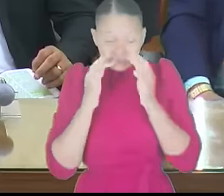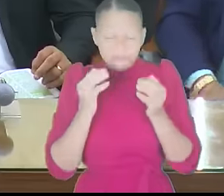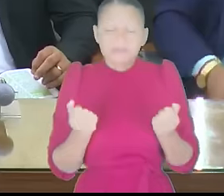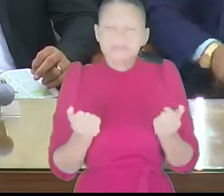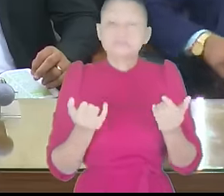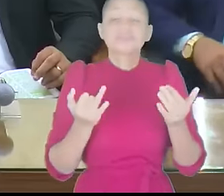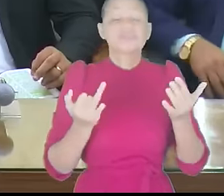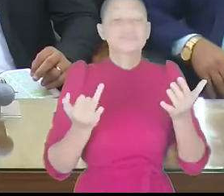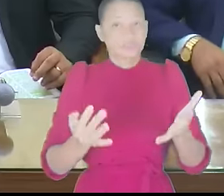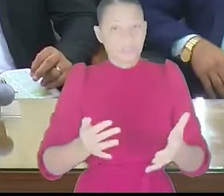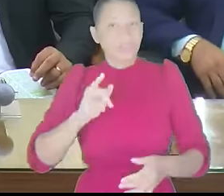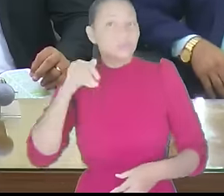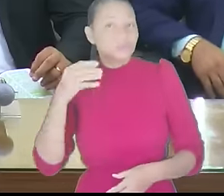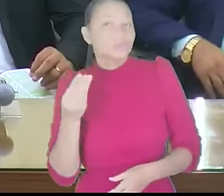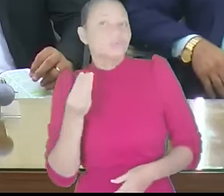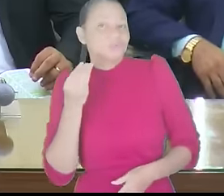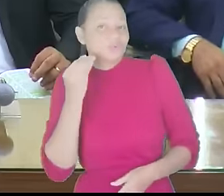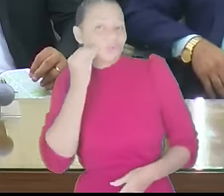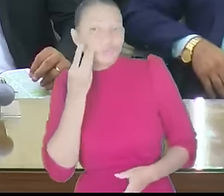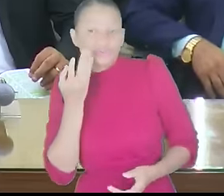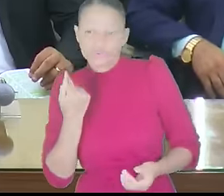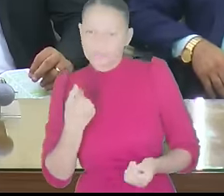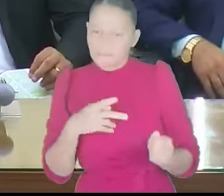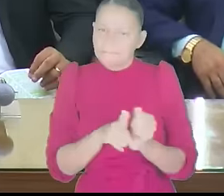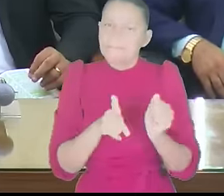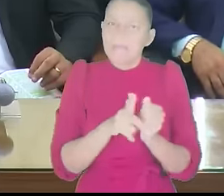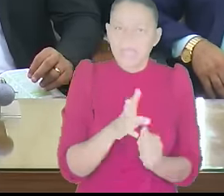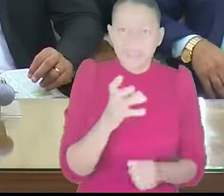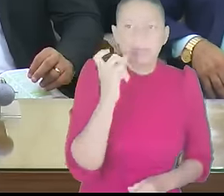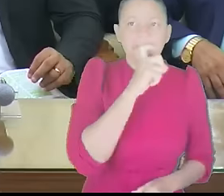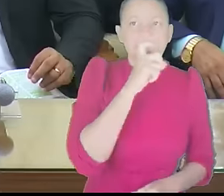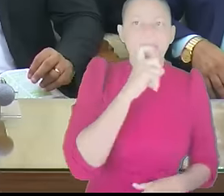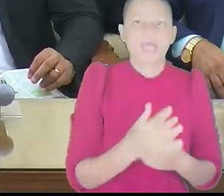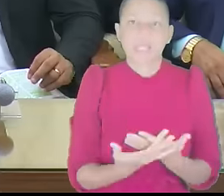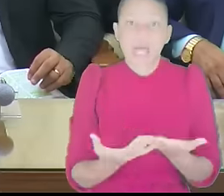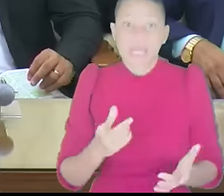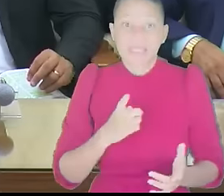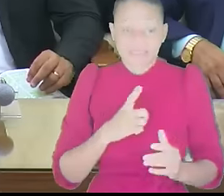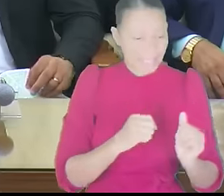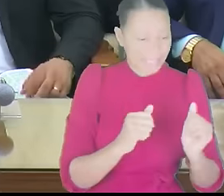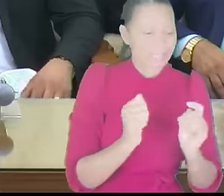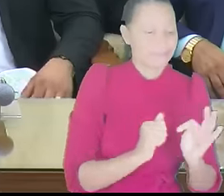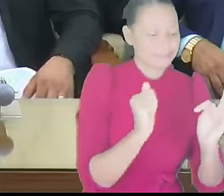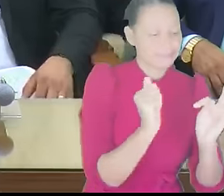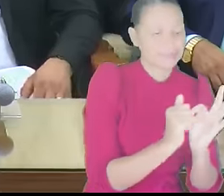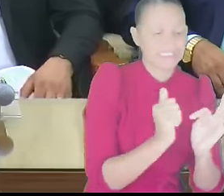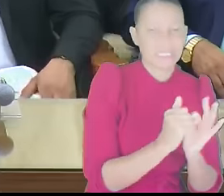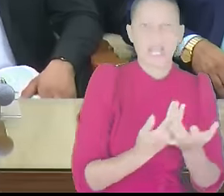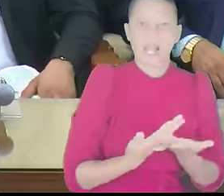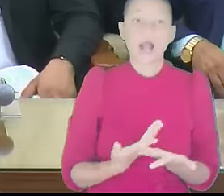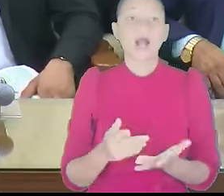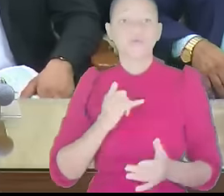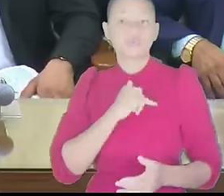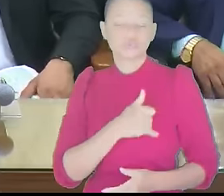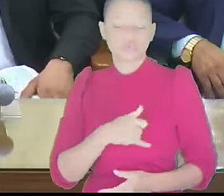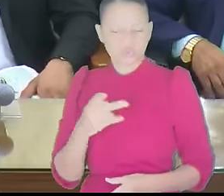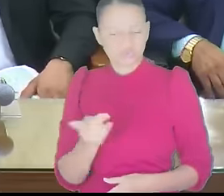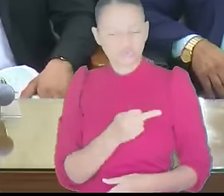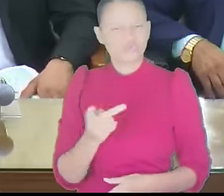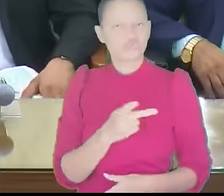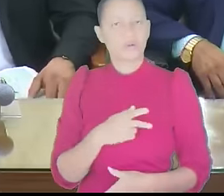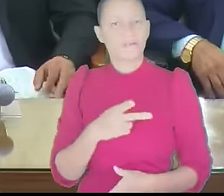que no jardim tenha o Pedro que mente, mesmo que no jardim tenha o Tiago e o João que são terroristas.